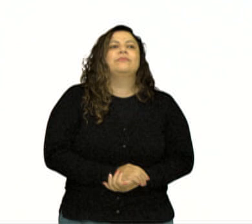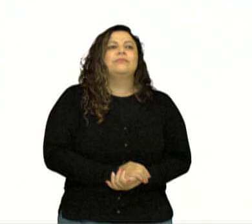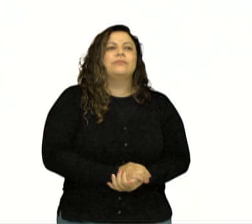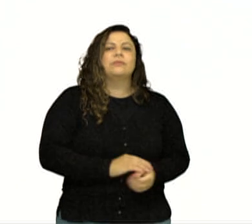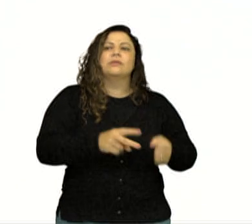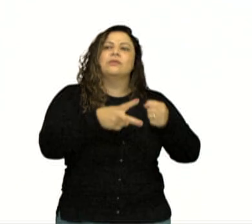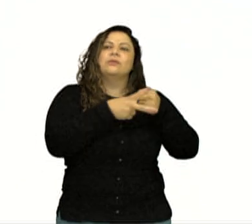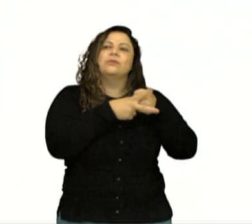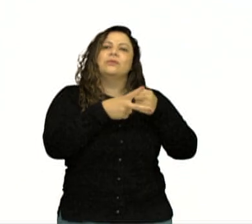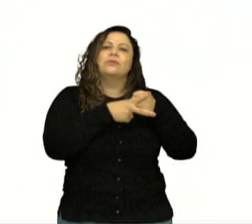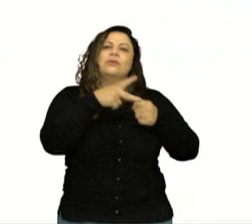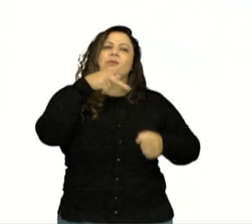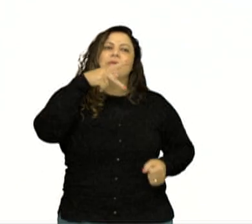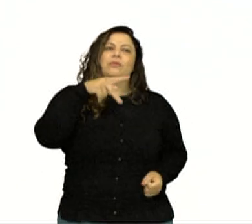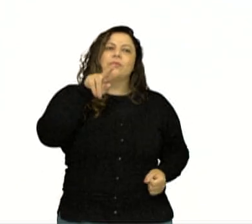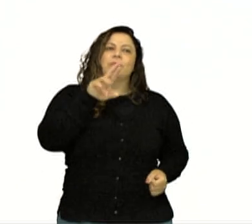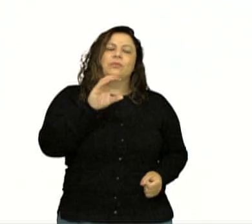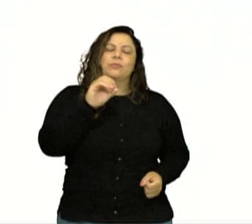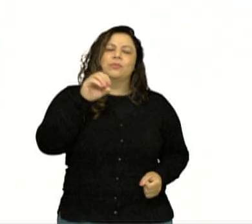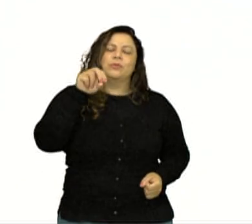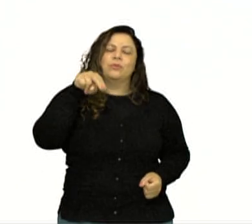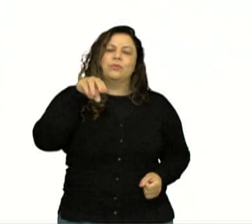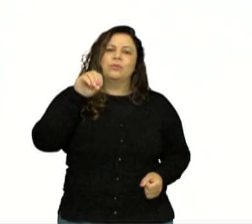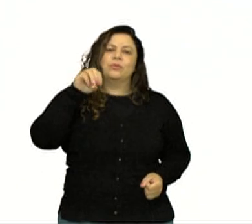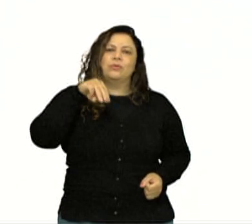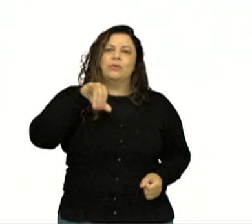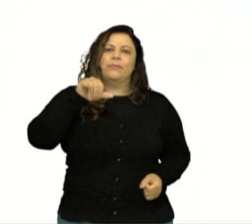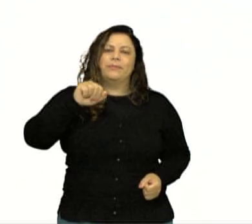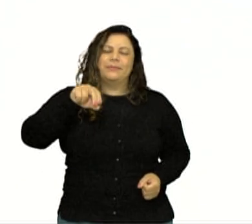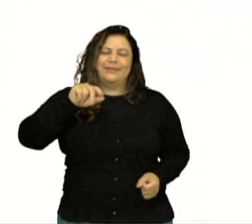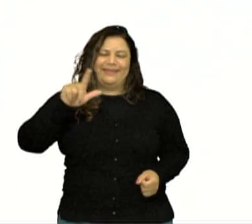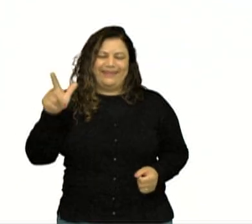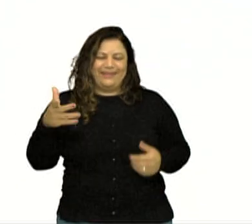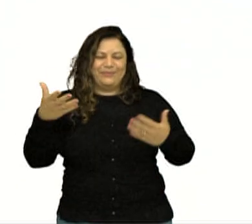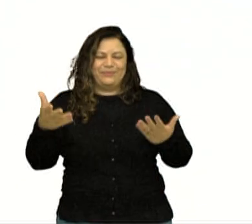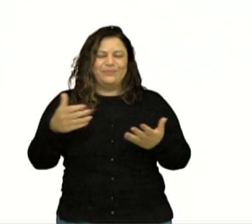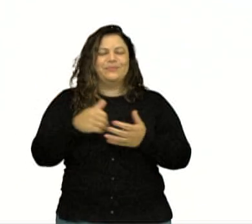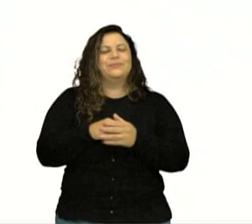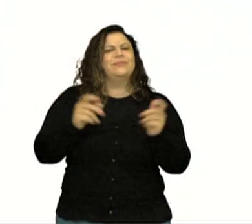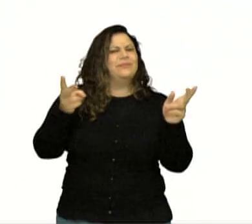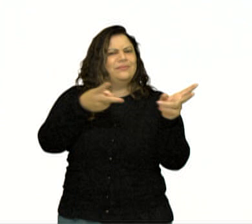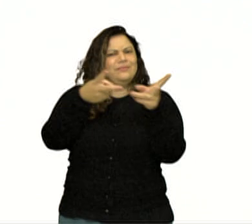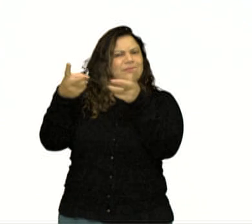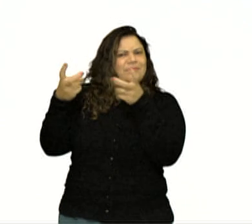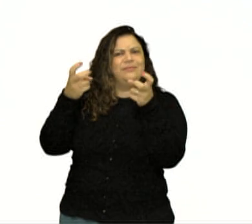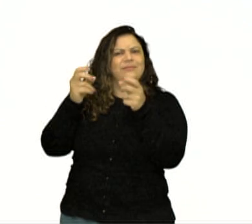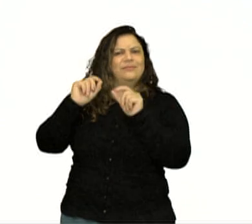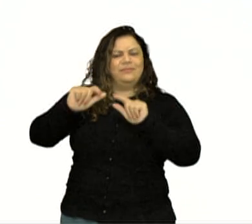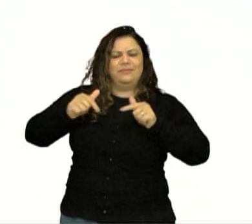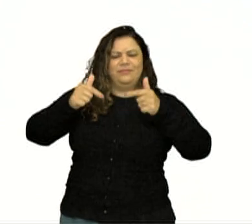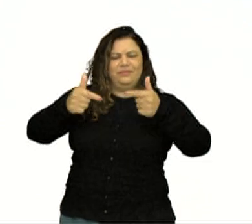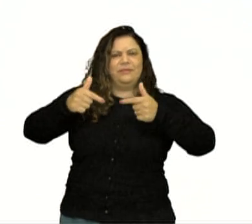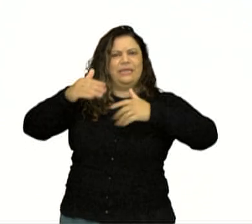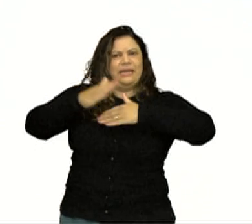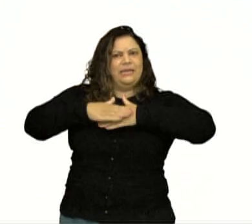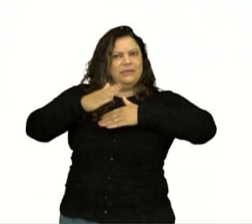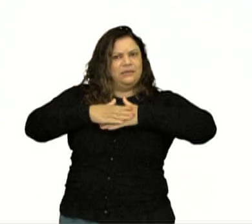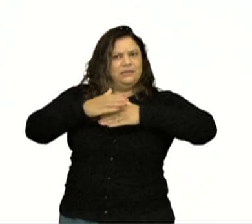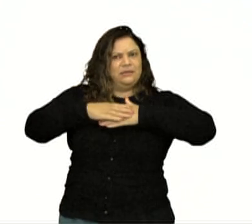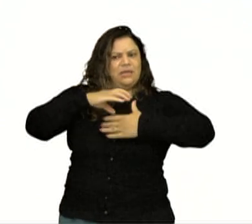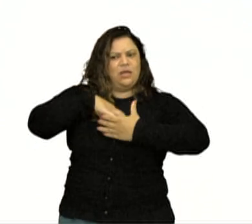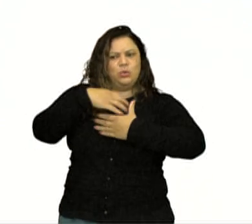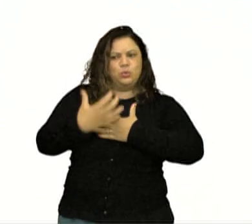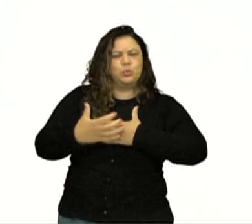verbos, então, pseudos reflexivos, né, nesses verbos, não se percebe mais a ação rigorosamente